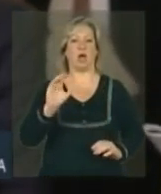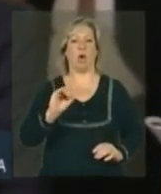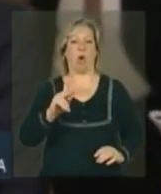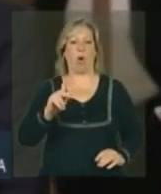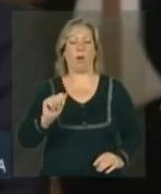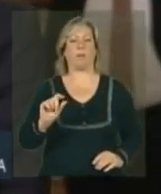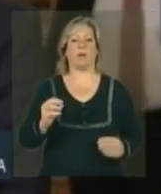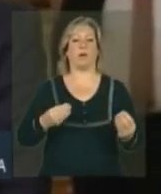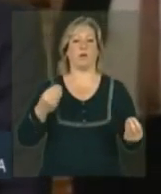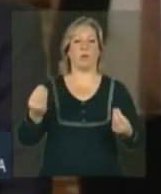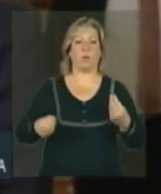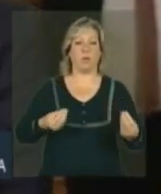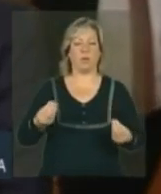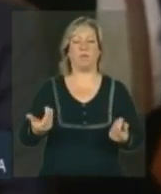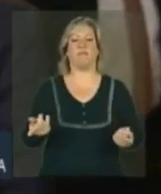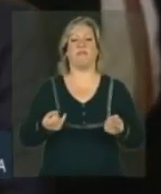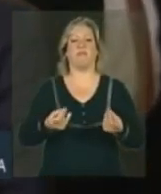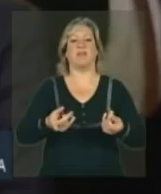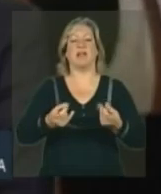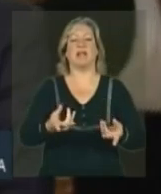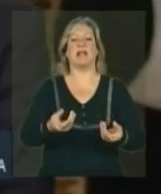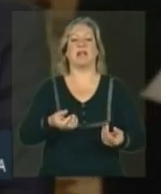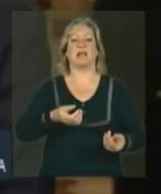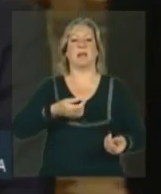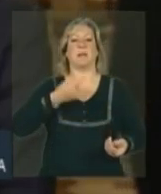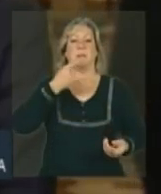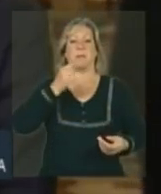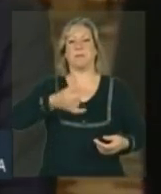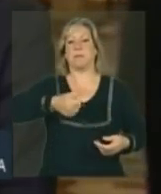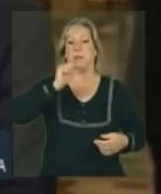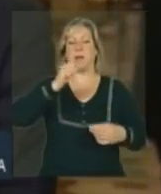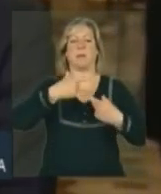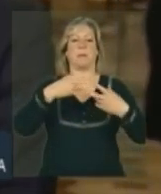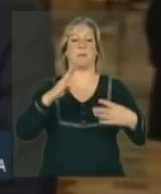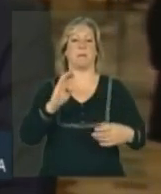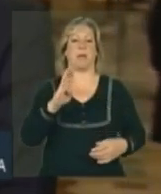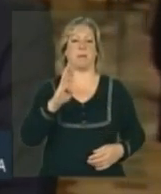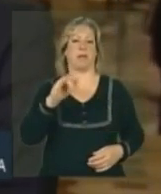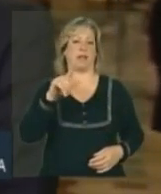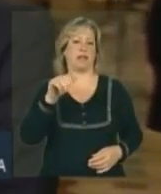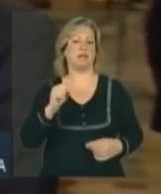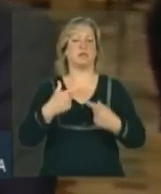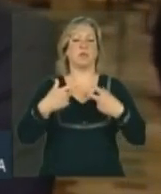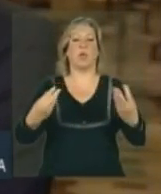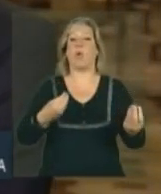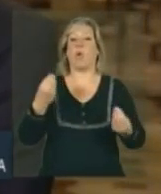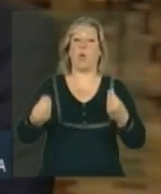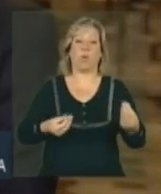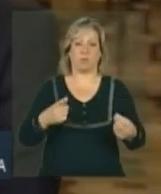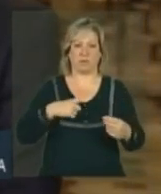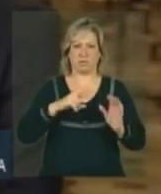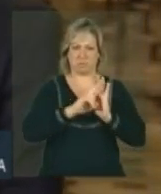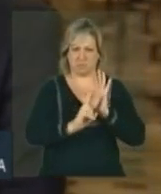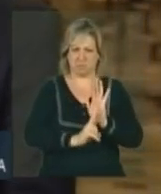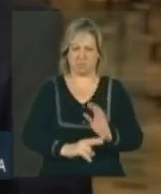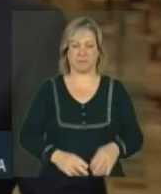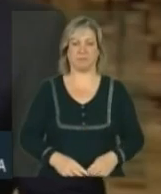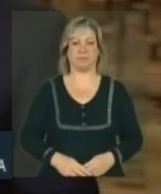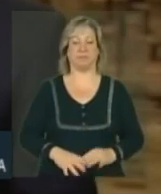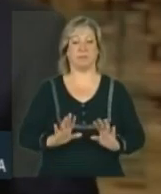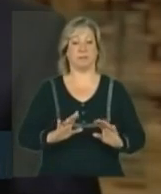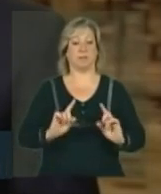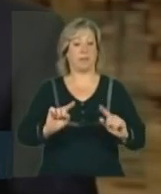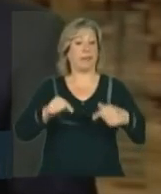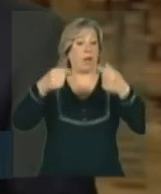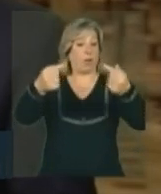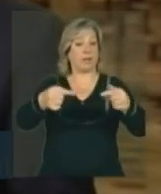entrada, da venda de bebidas, o que isso avançou ou não avançou? Qual lei vai prevalecer? Foi decidido isso? Veja, na próxima